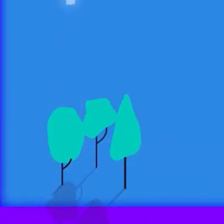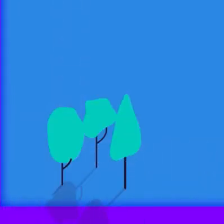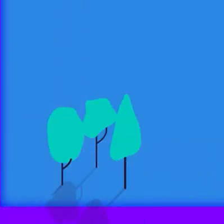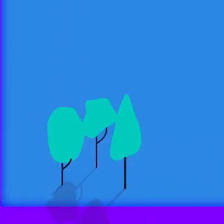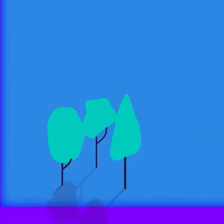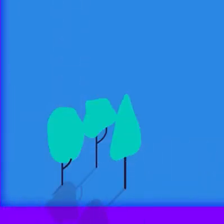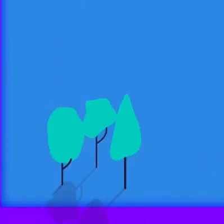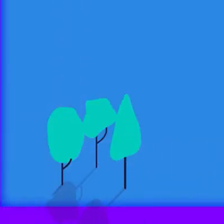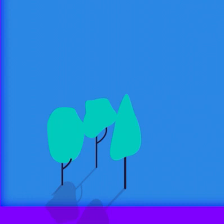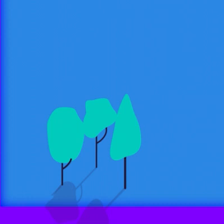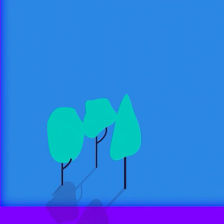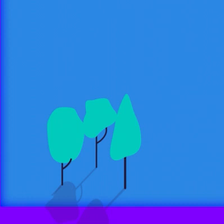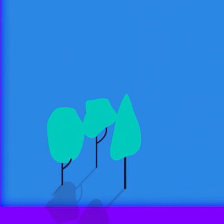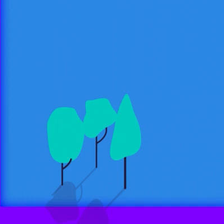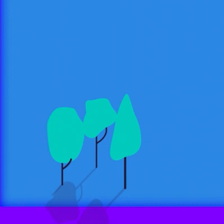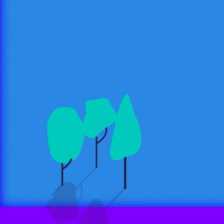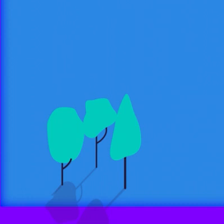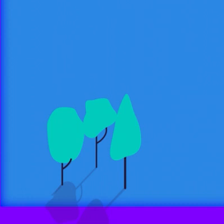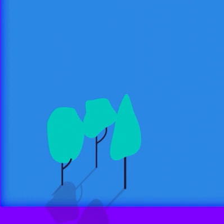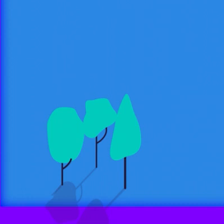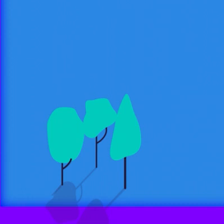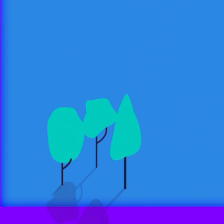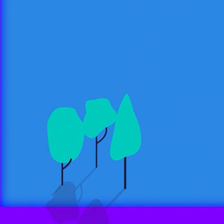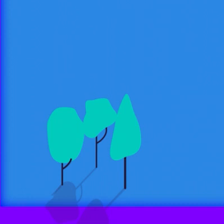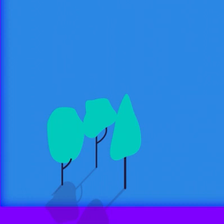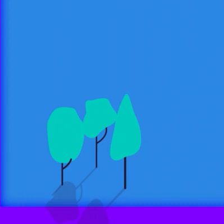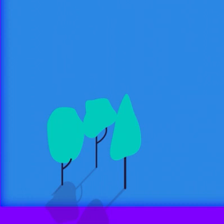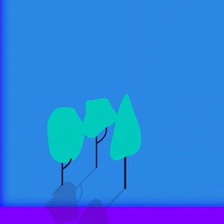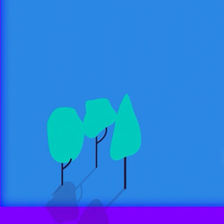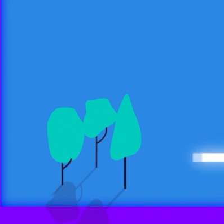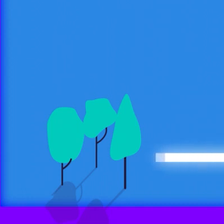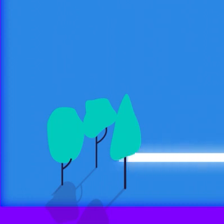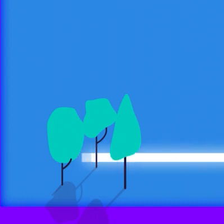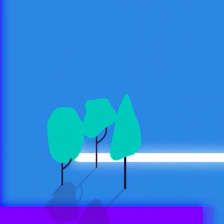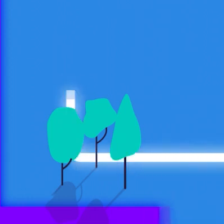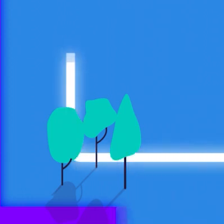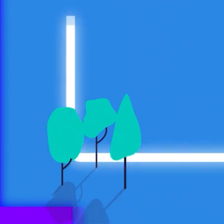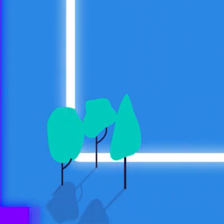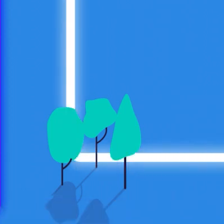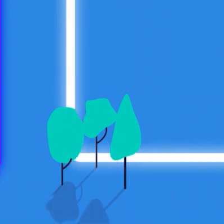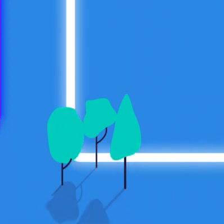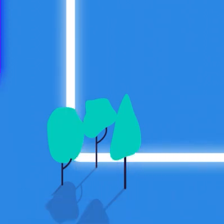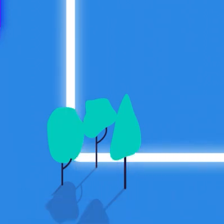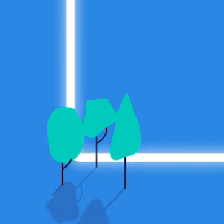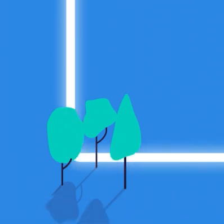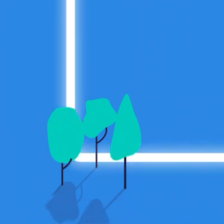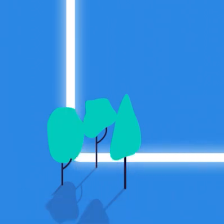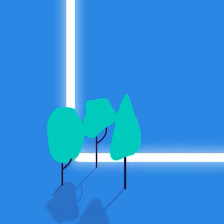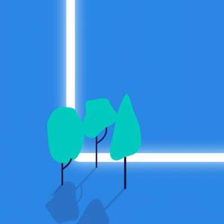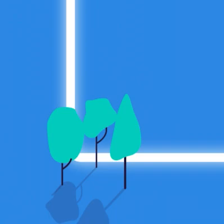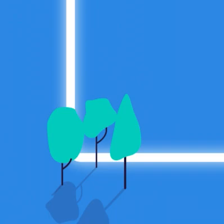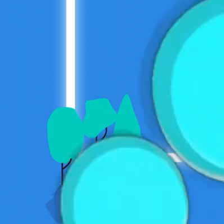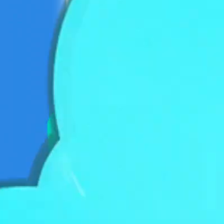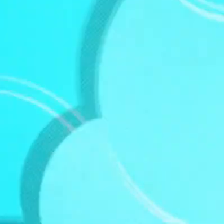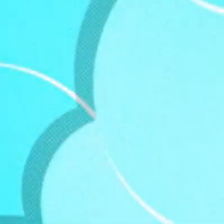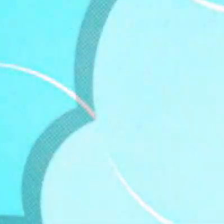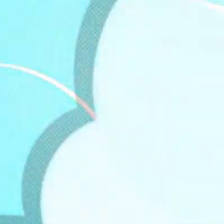os glóbulos brancos, os que atingem o sistema nervoso central, e os linfomas, sistema